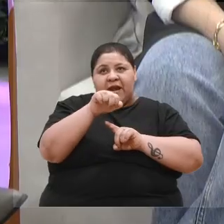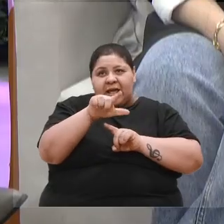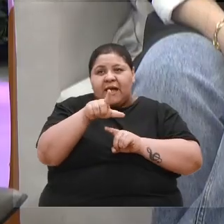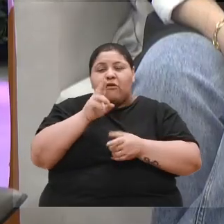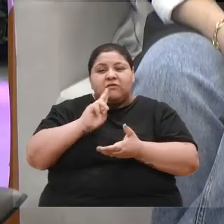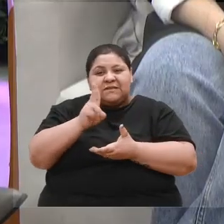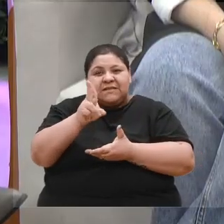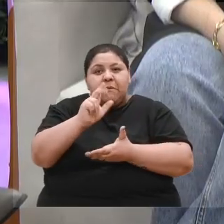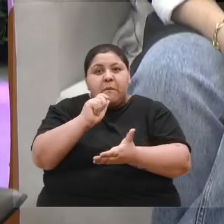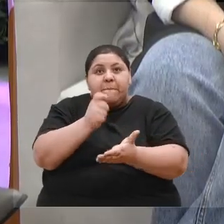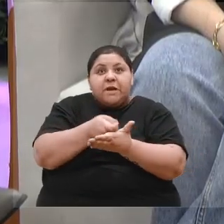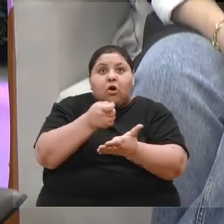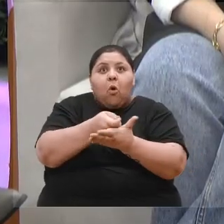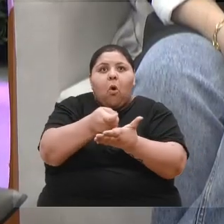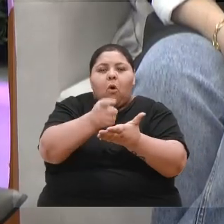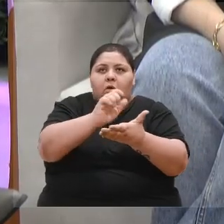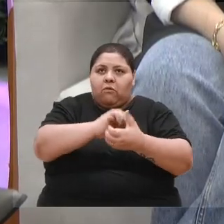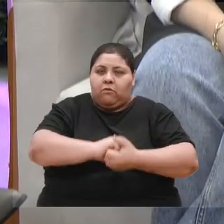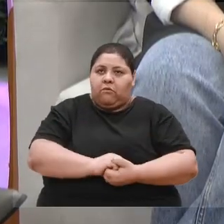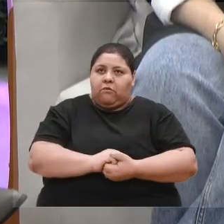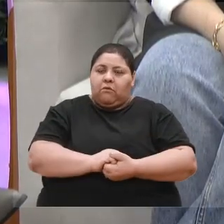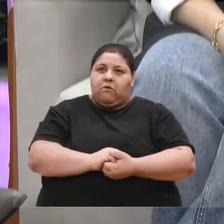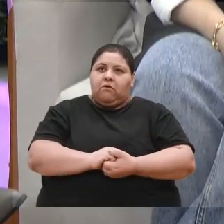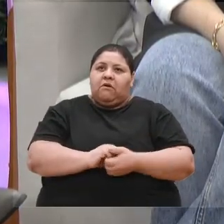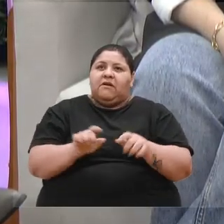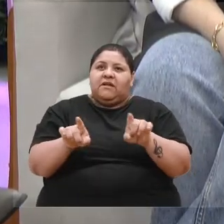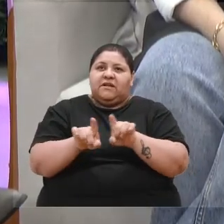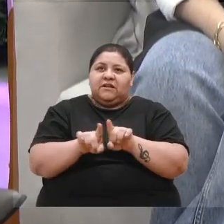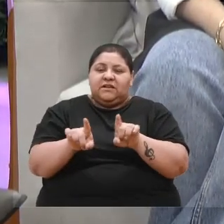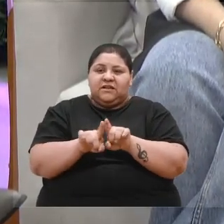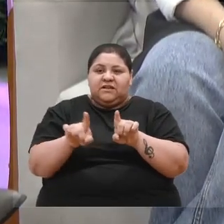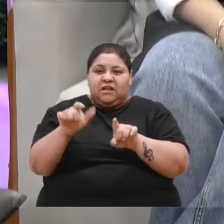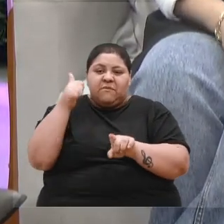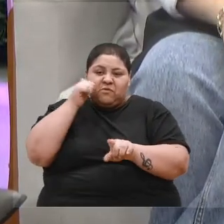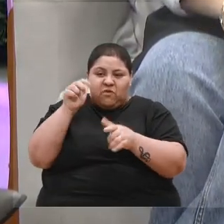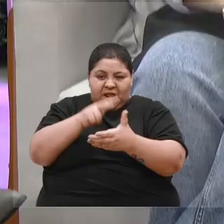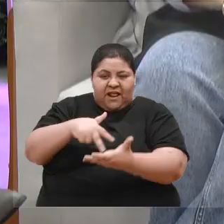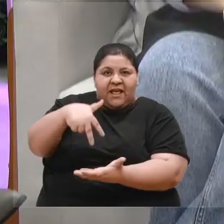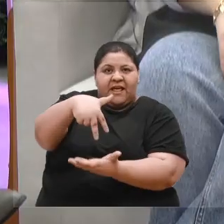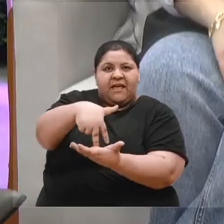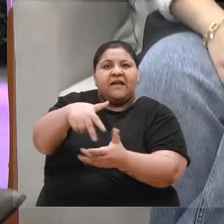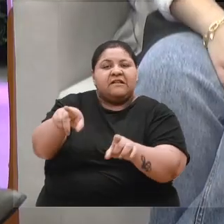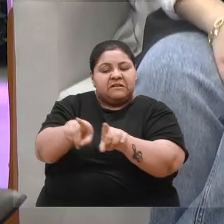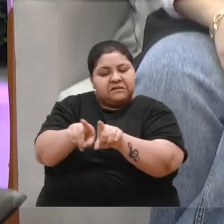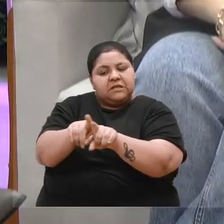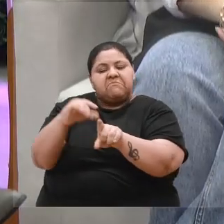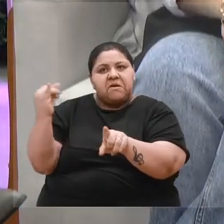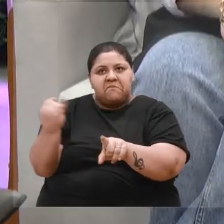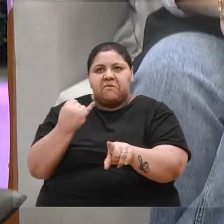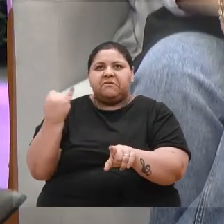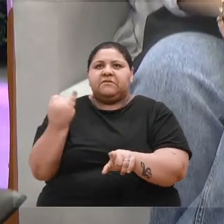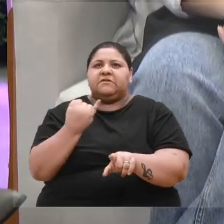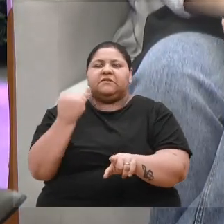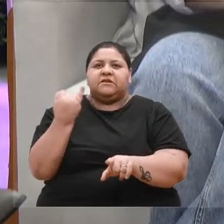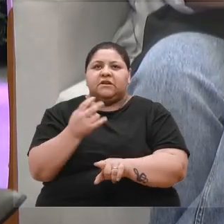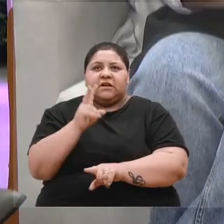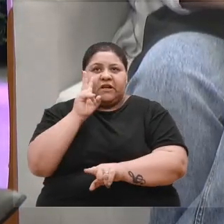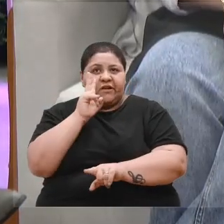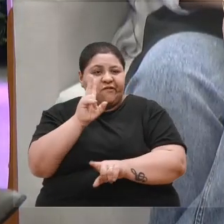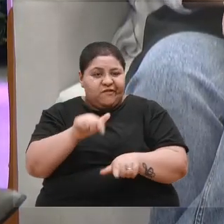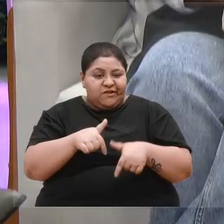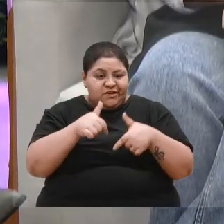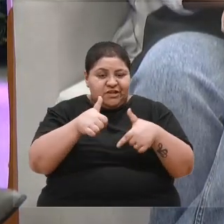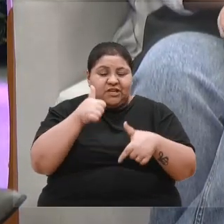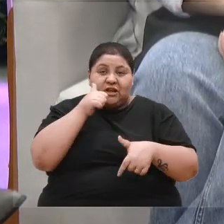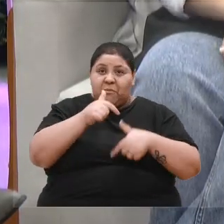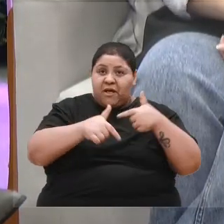né? E colocar as mulheres nesses espaços também muito importante. Veja que a ação